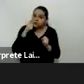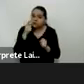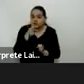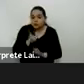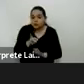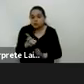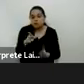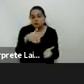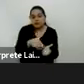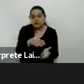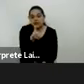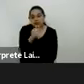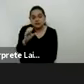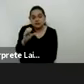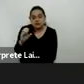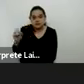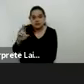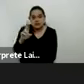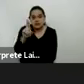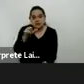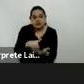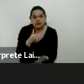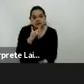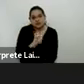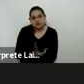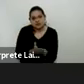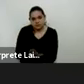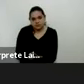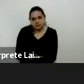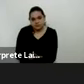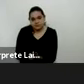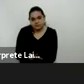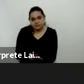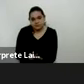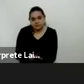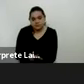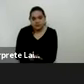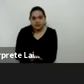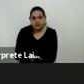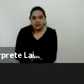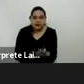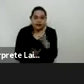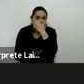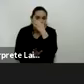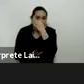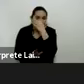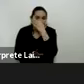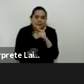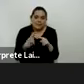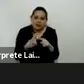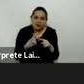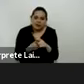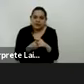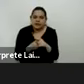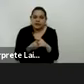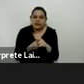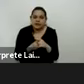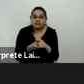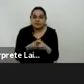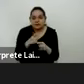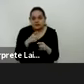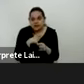o rentismo, o fiscalismo, teçam as maiores, os prognósticos